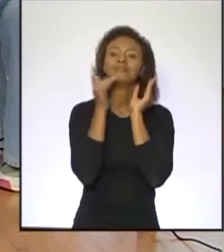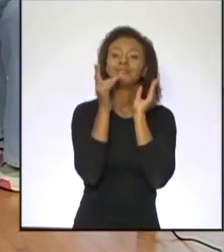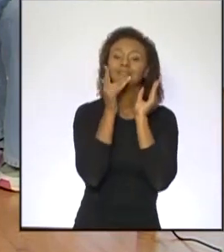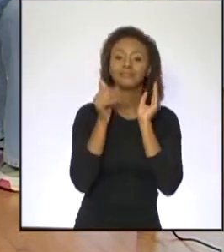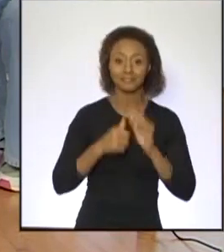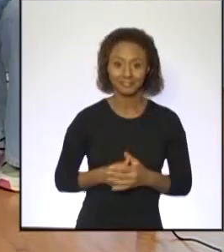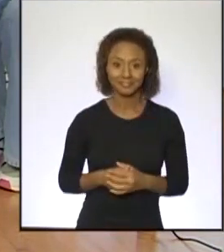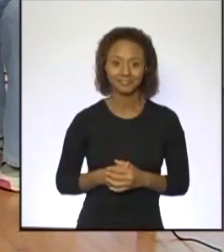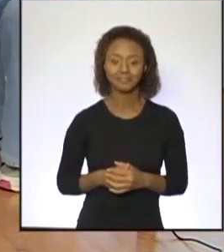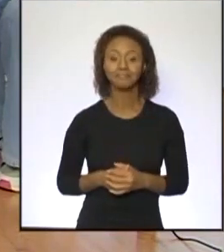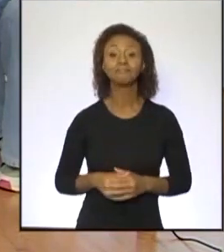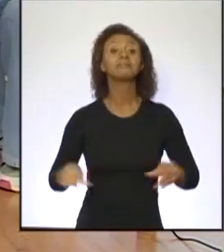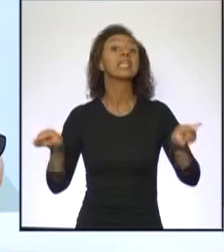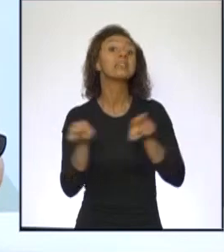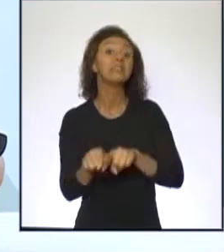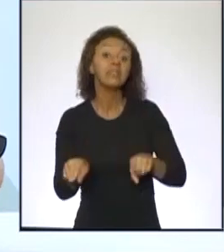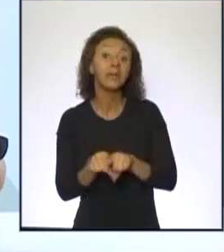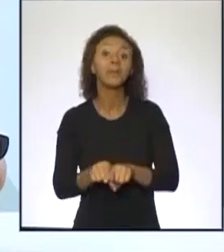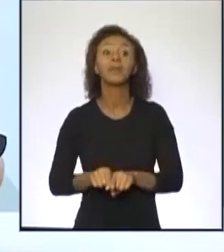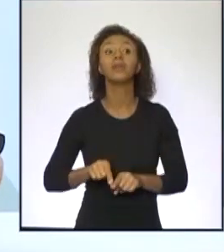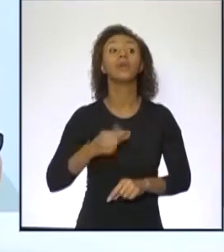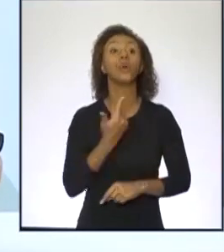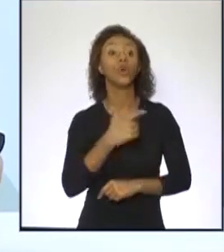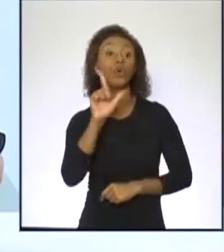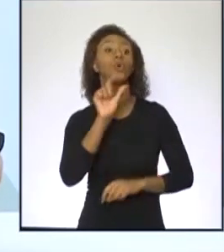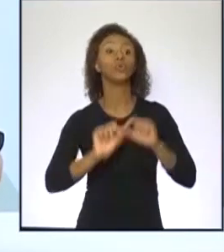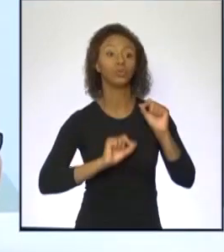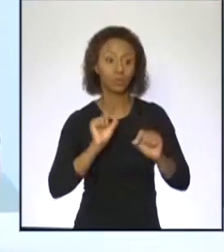in-over, que é aquele que a gente usa, né? Isso,